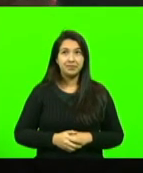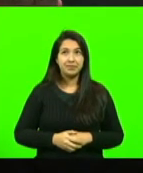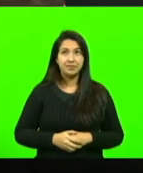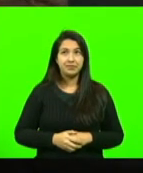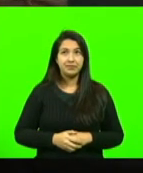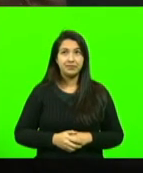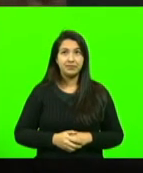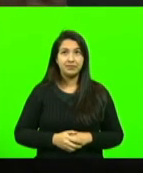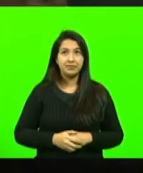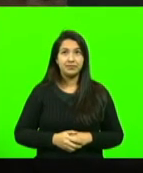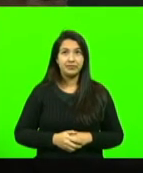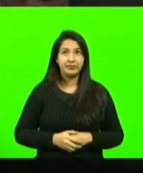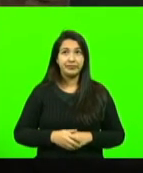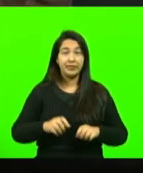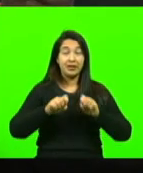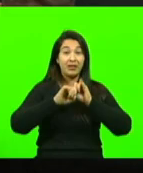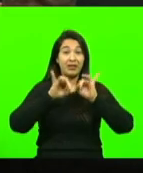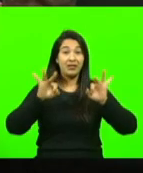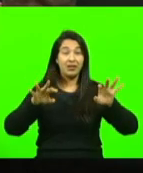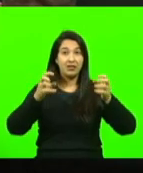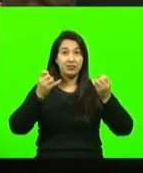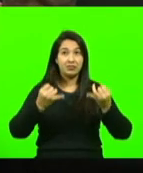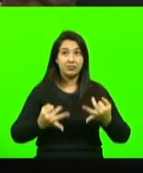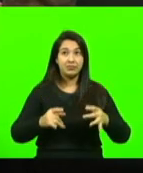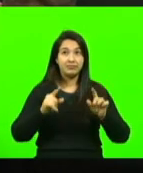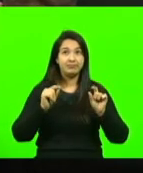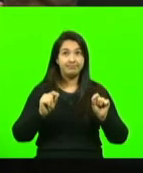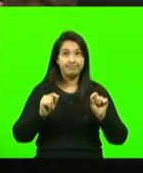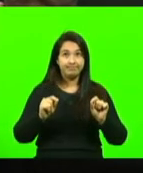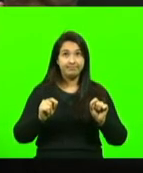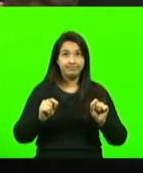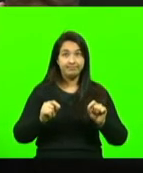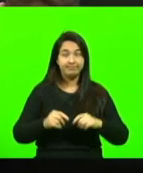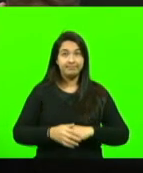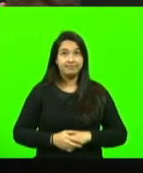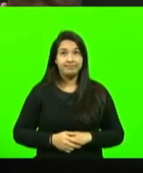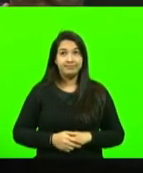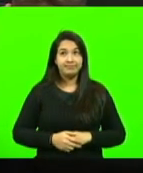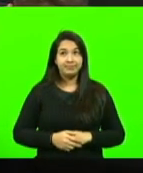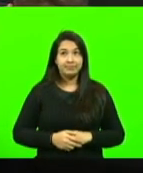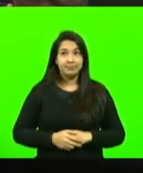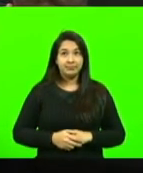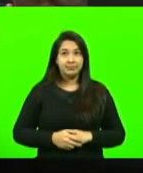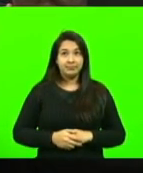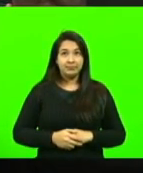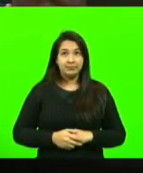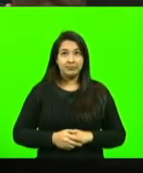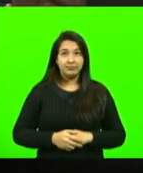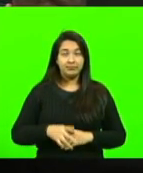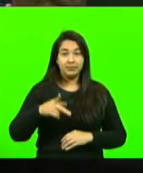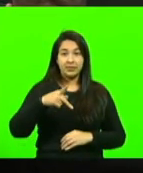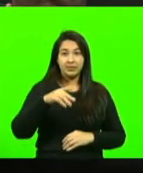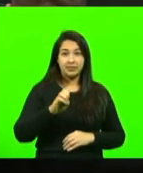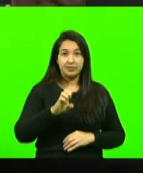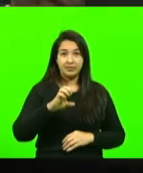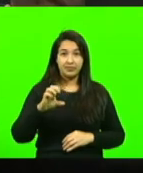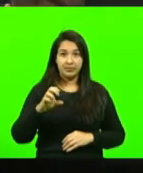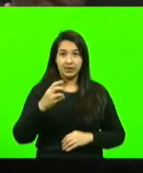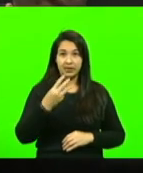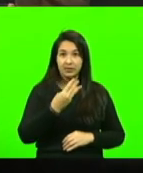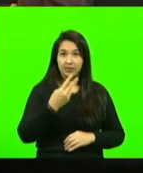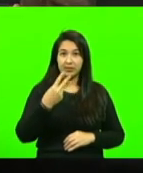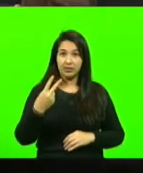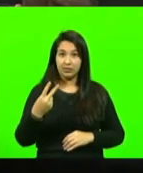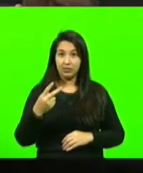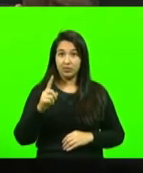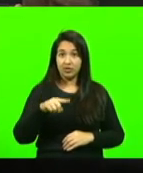É só ficar bem claro aqui né é que essa pack 32 ela não é só